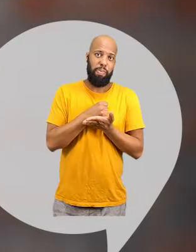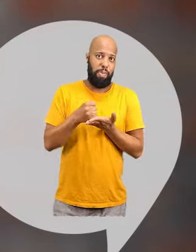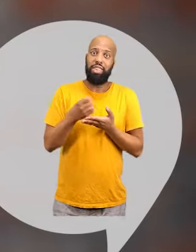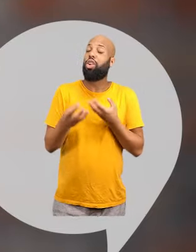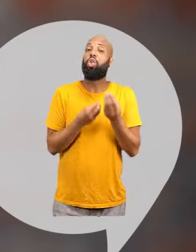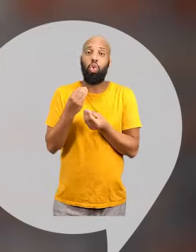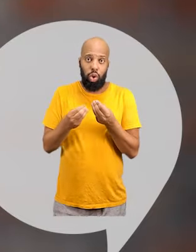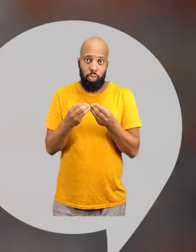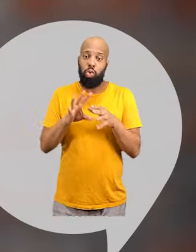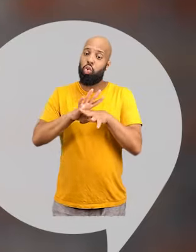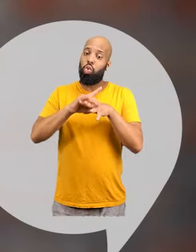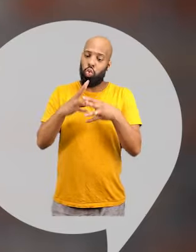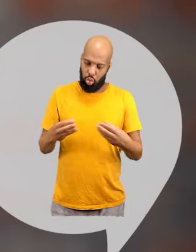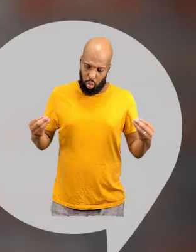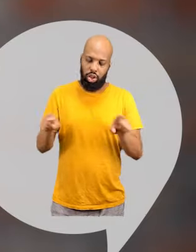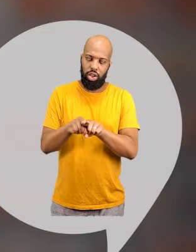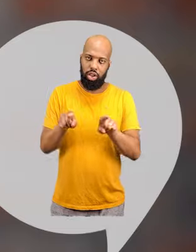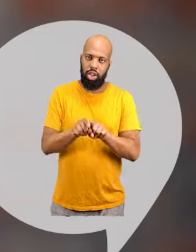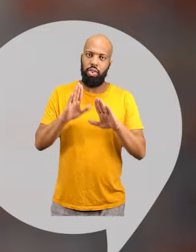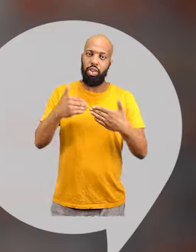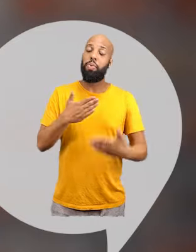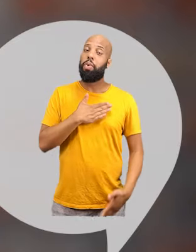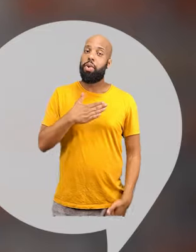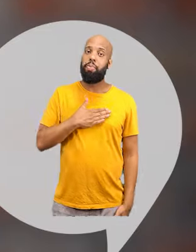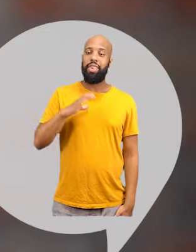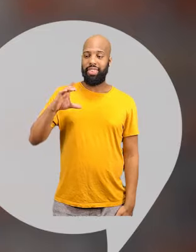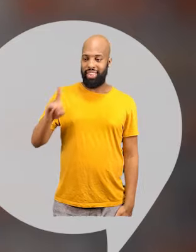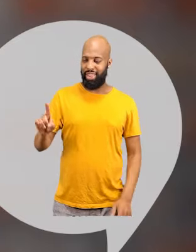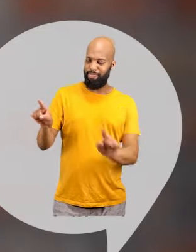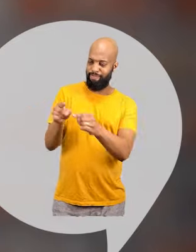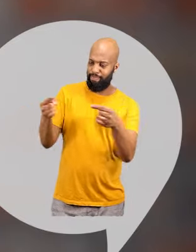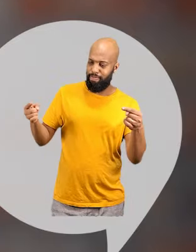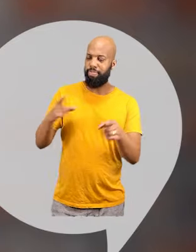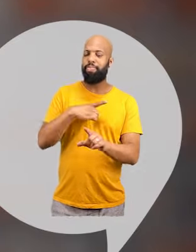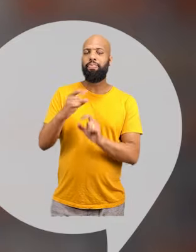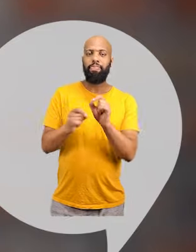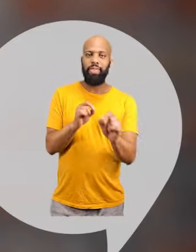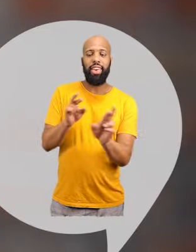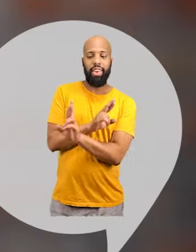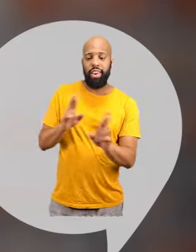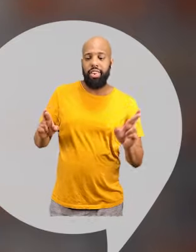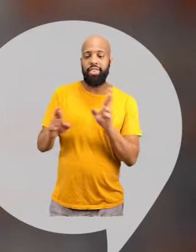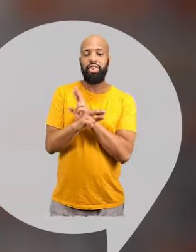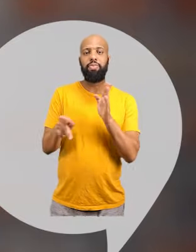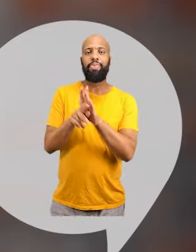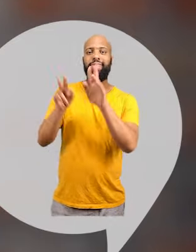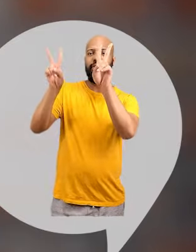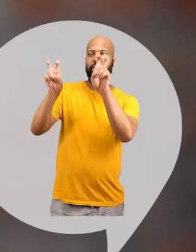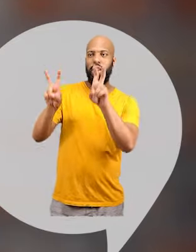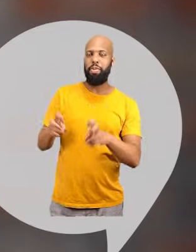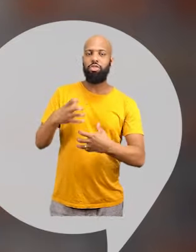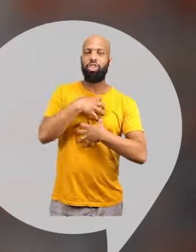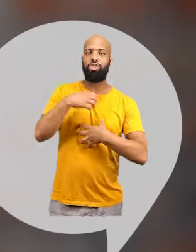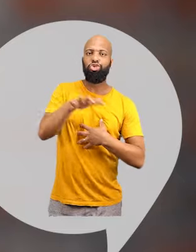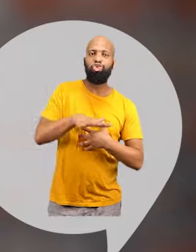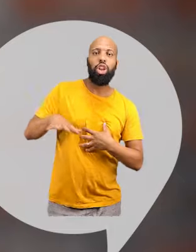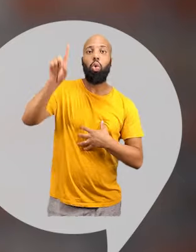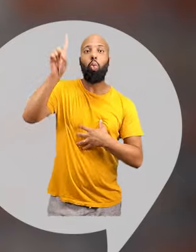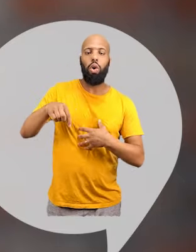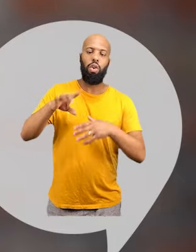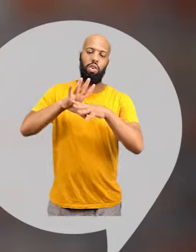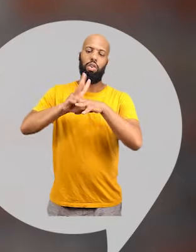uma cura disso aí sabe então é tudo para mim esse disco se envolve nessa nesse tema nesse tema geral que